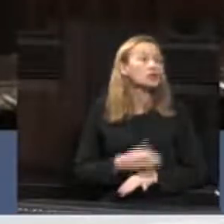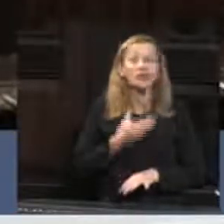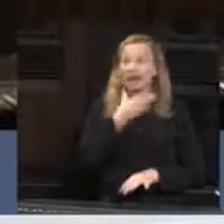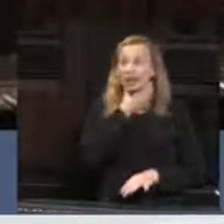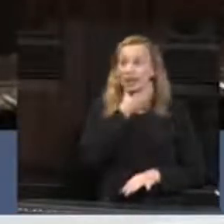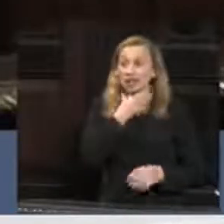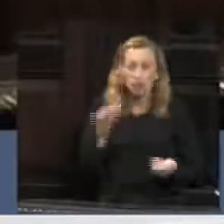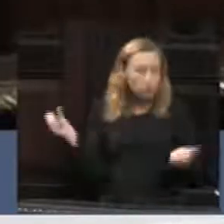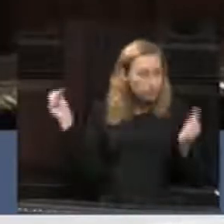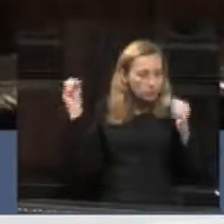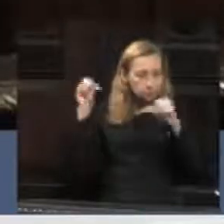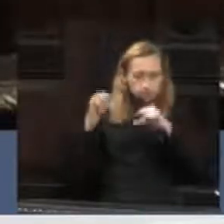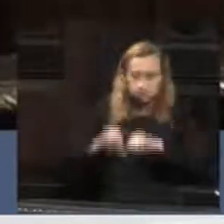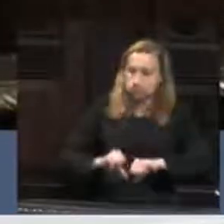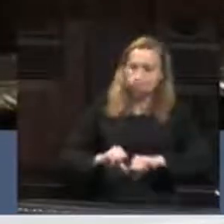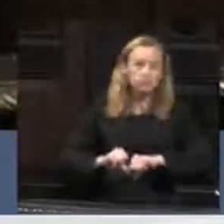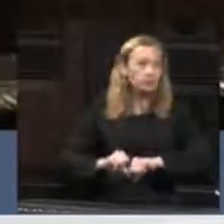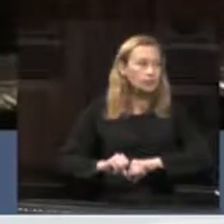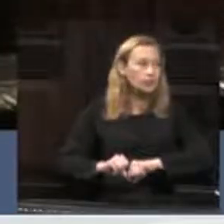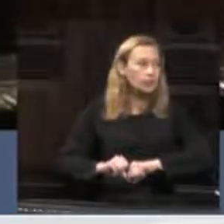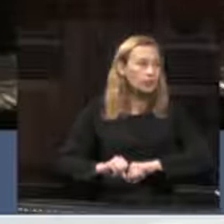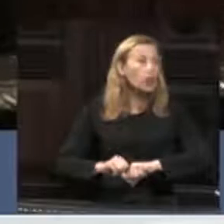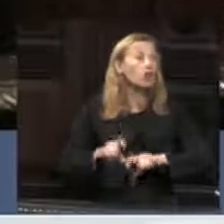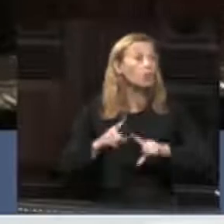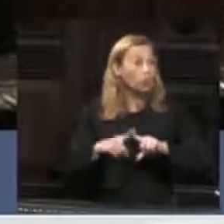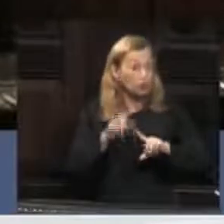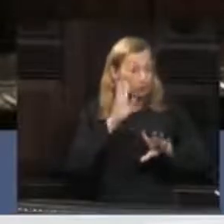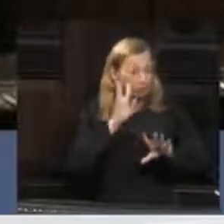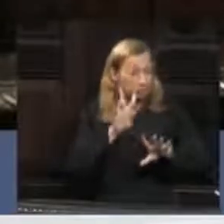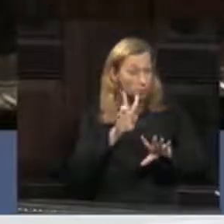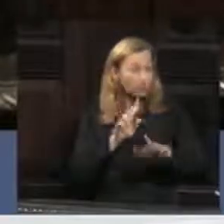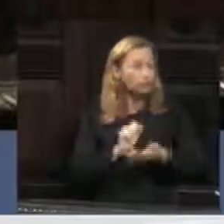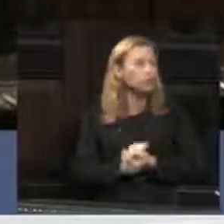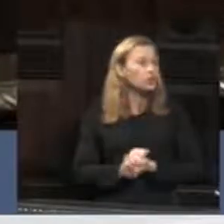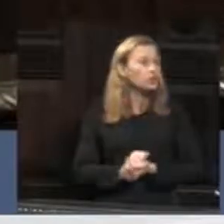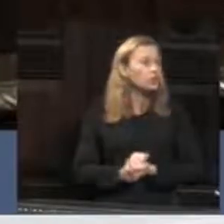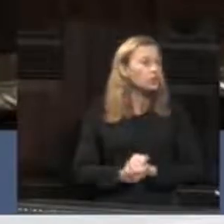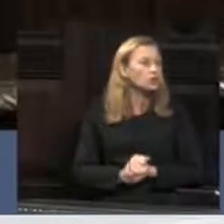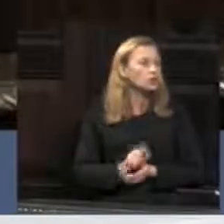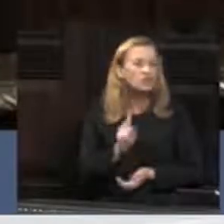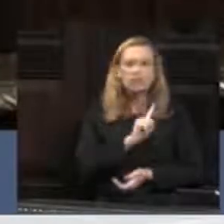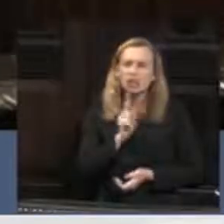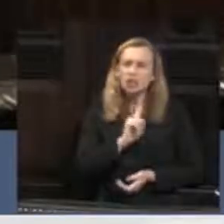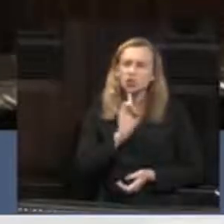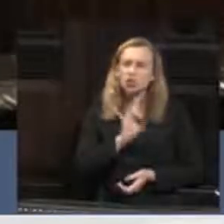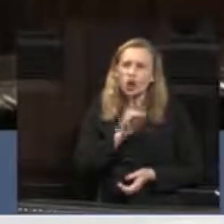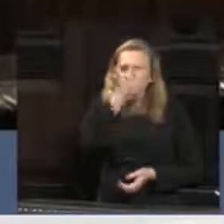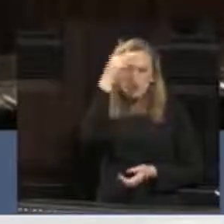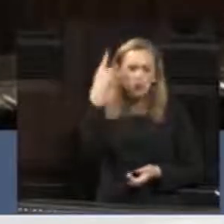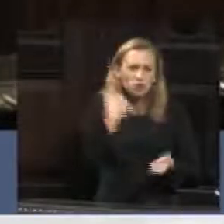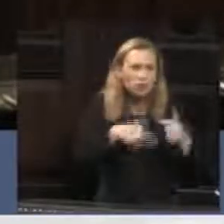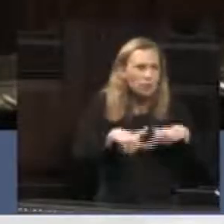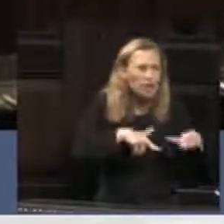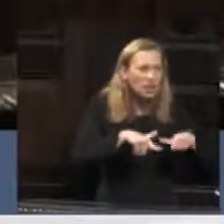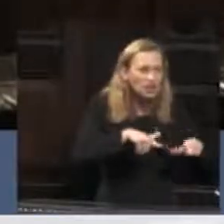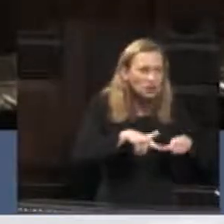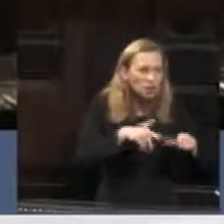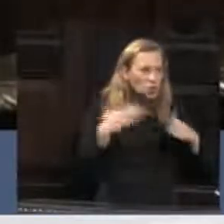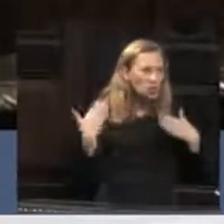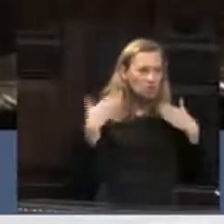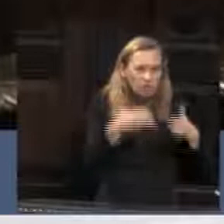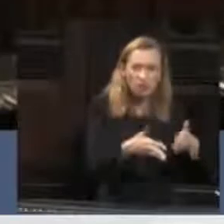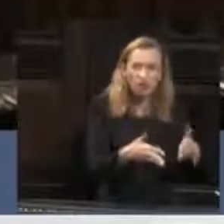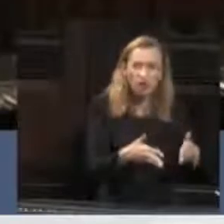econômica no estado do Rio de Janeiro. Porque vejam, não é só o trabalhador e a trabalhadora